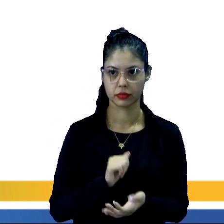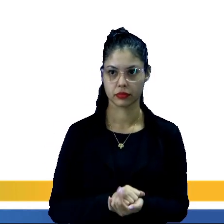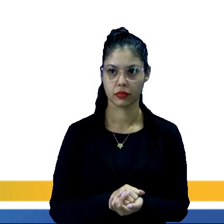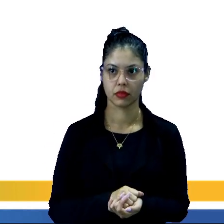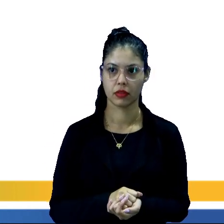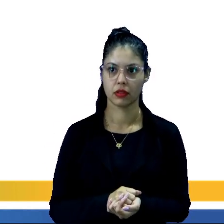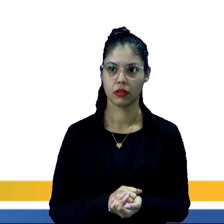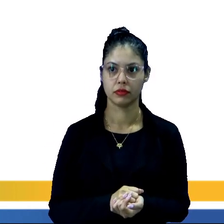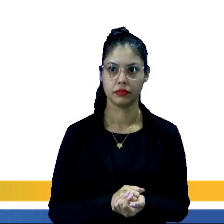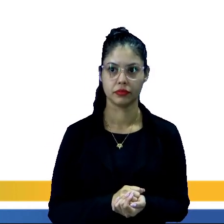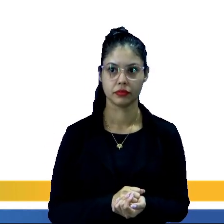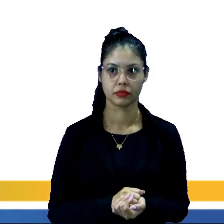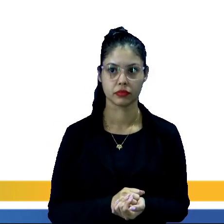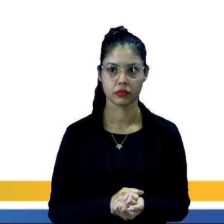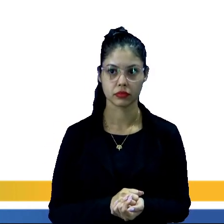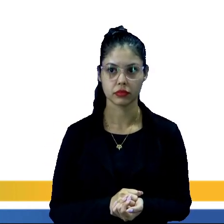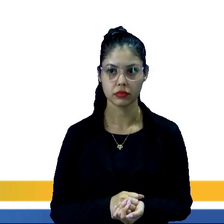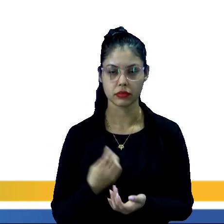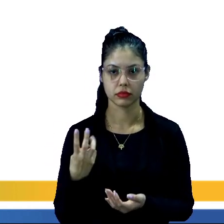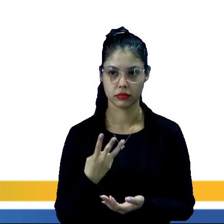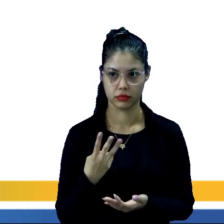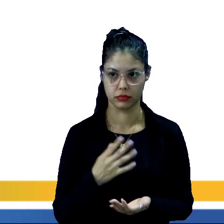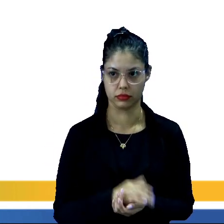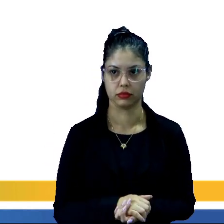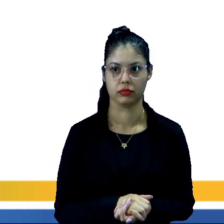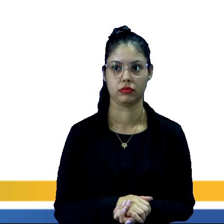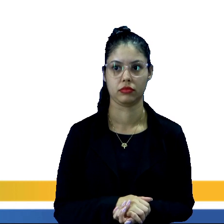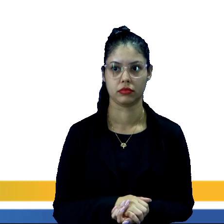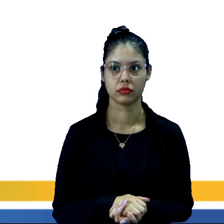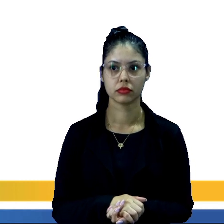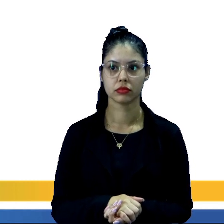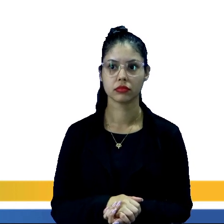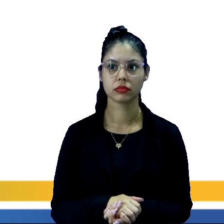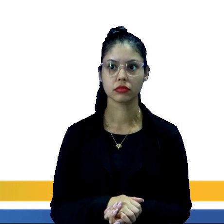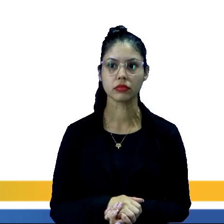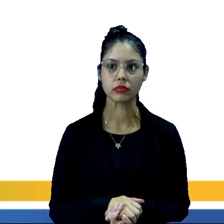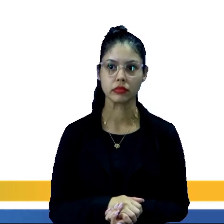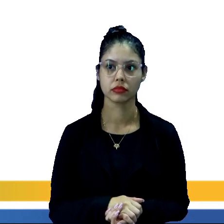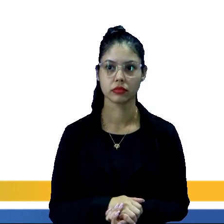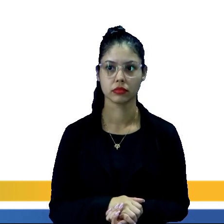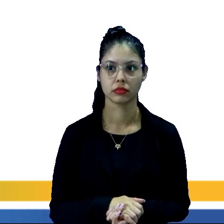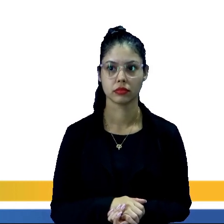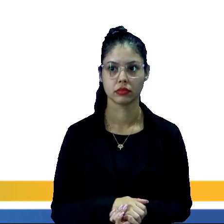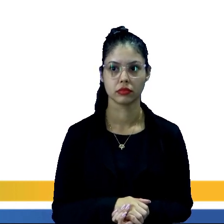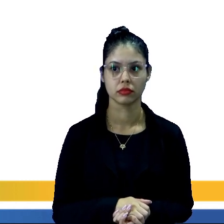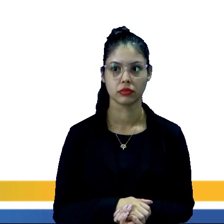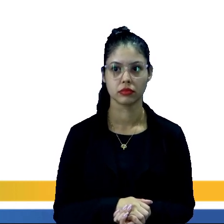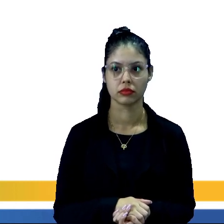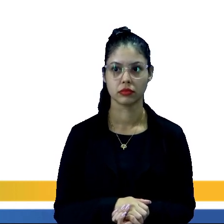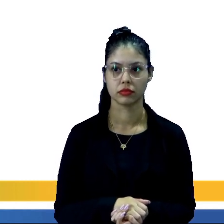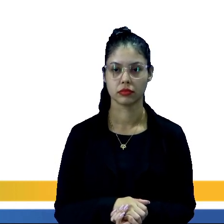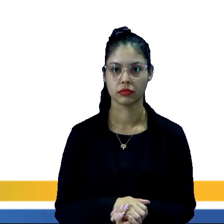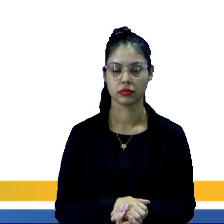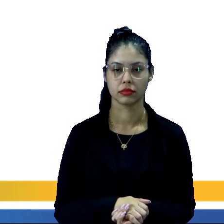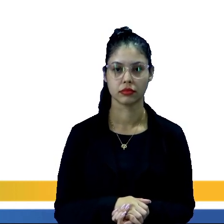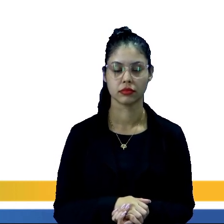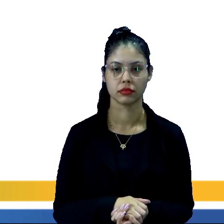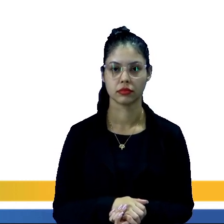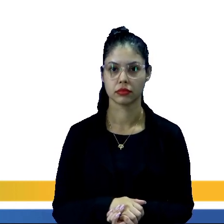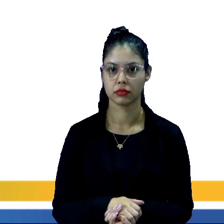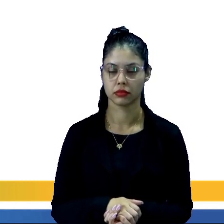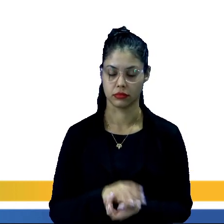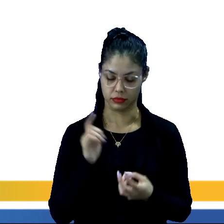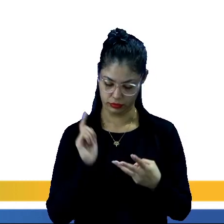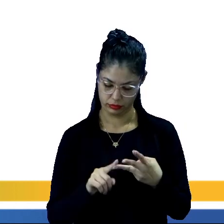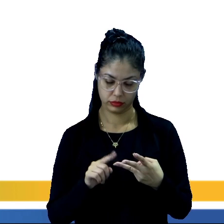também vai com a maioria. Então, terceiro ali, sou ateu porque milhões de pessoas não podem estar equivocadas,